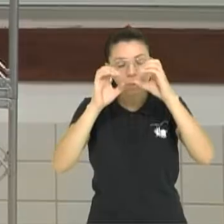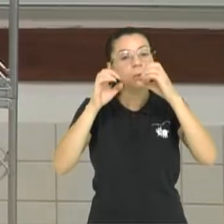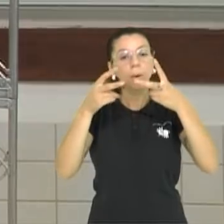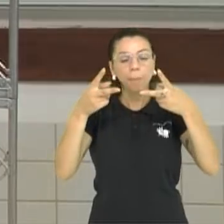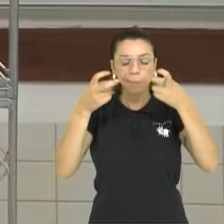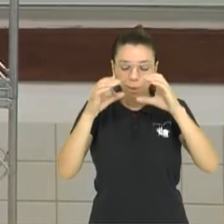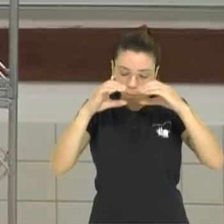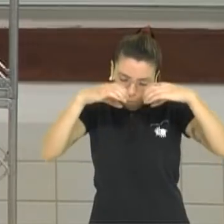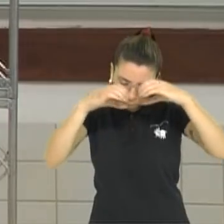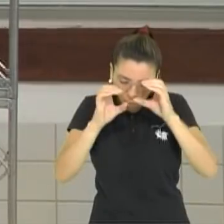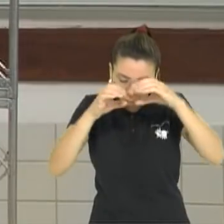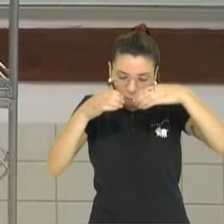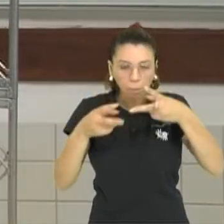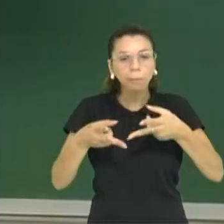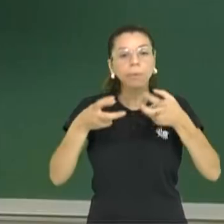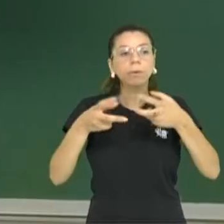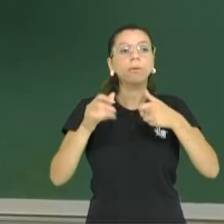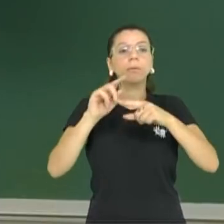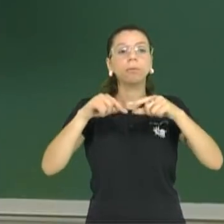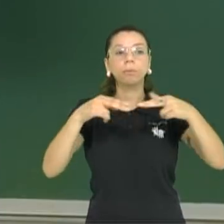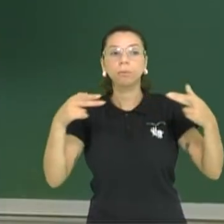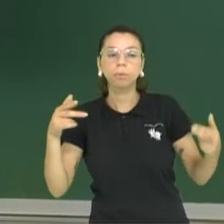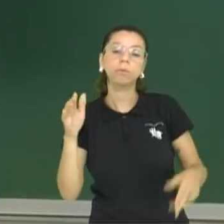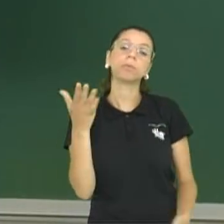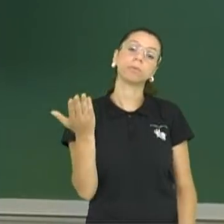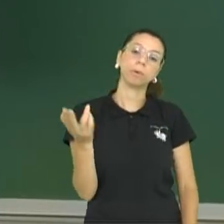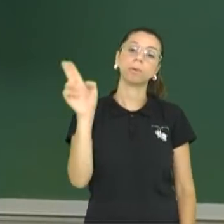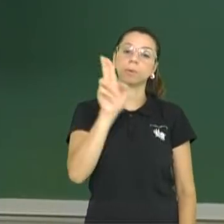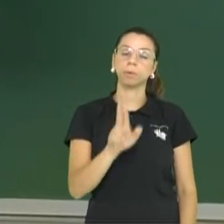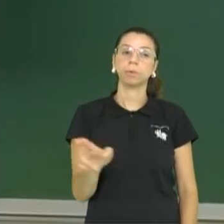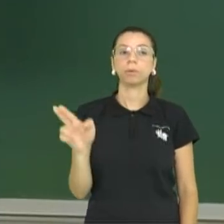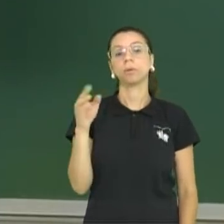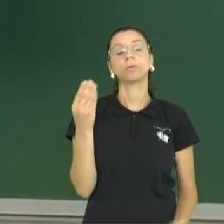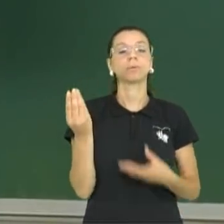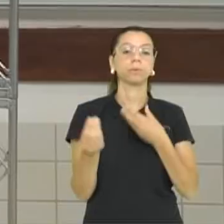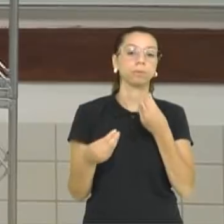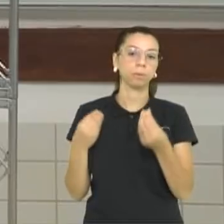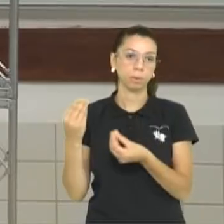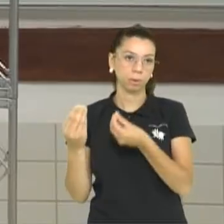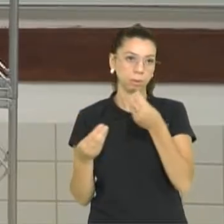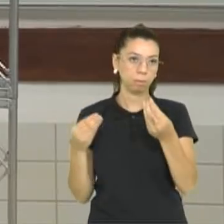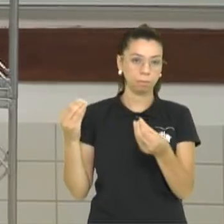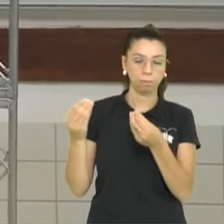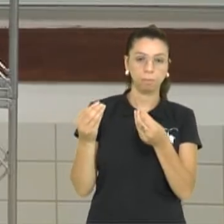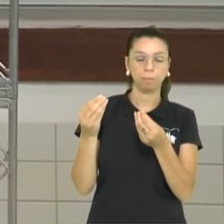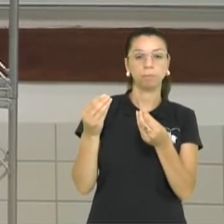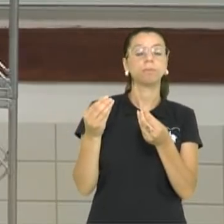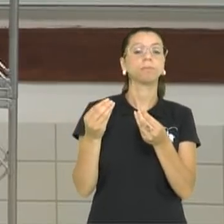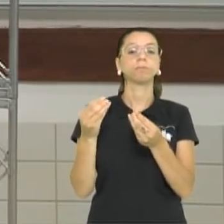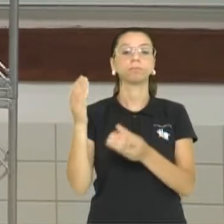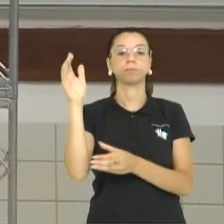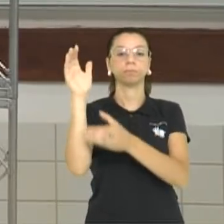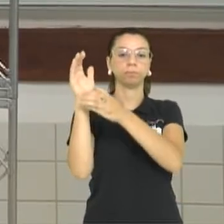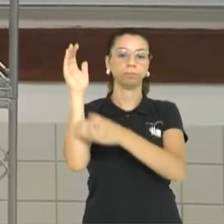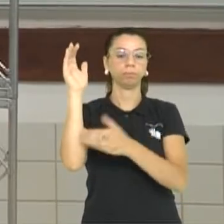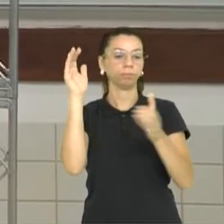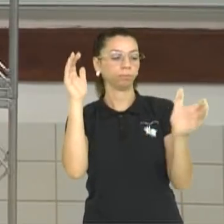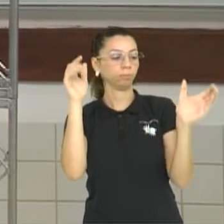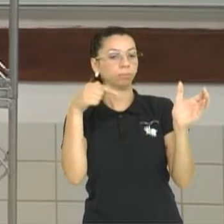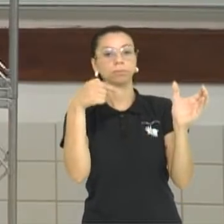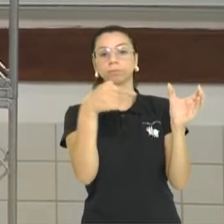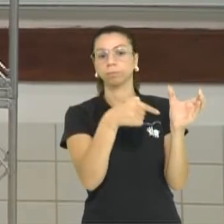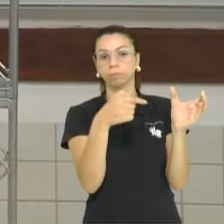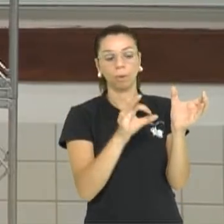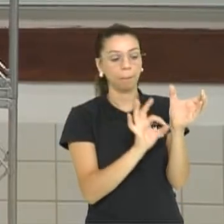observando o objeto. E aqui a gente também tem uma imagem de como é a cortiça vista no microscópio. Então eu